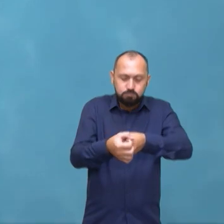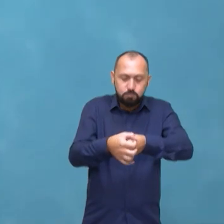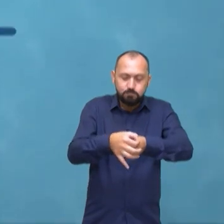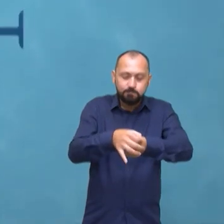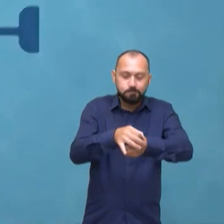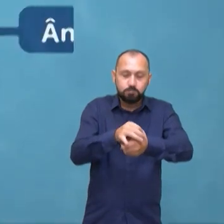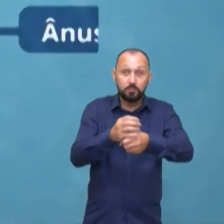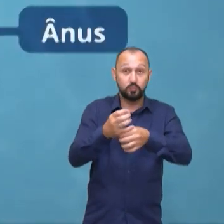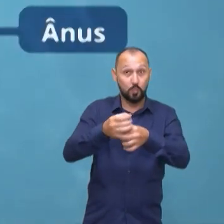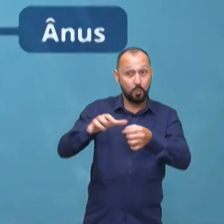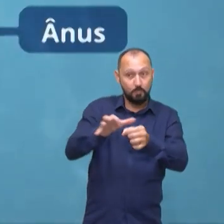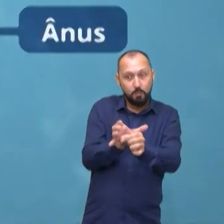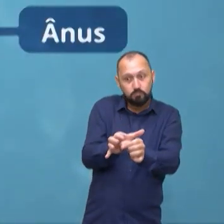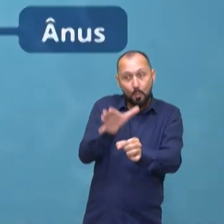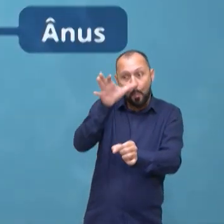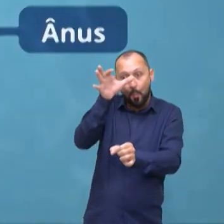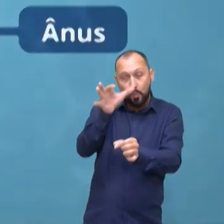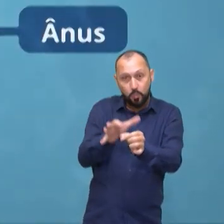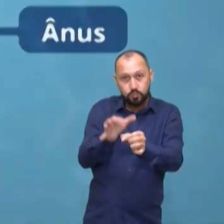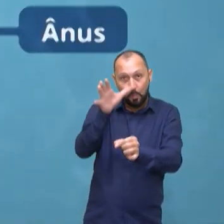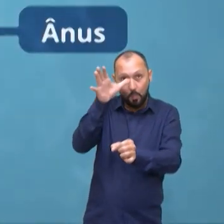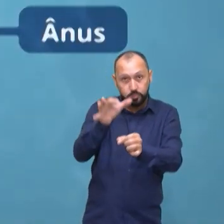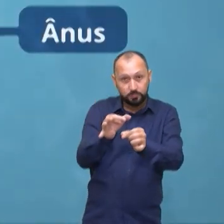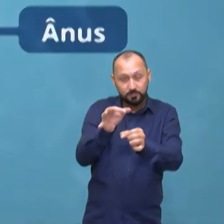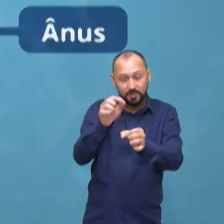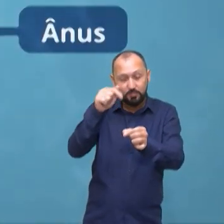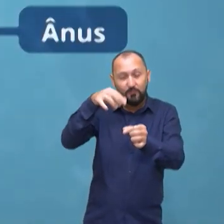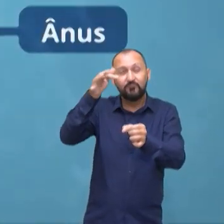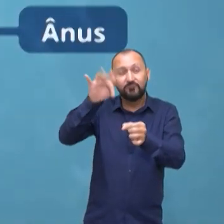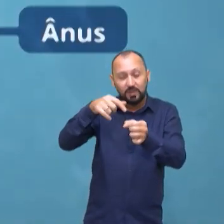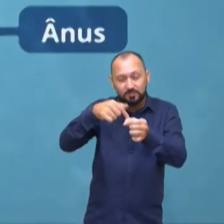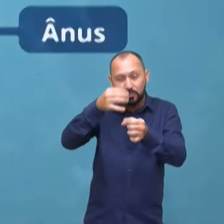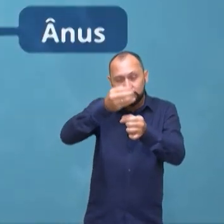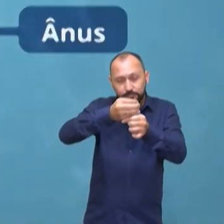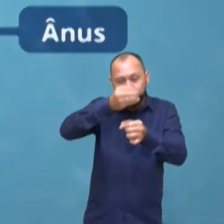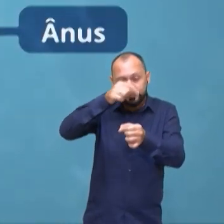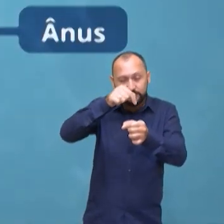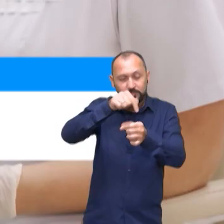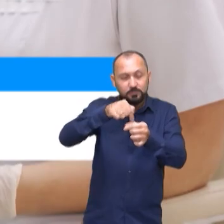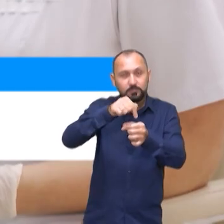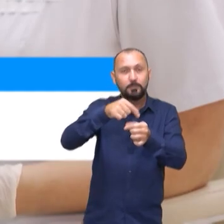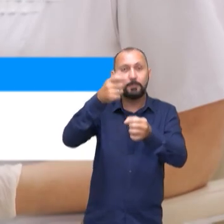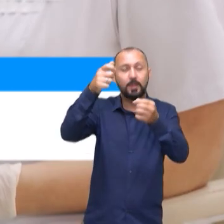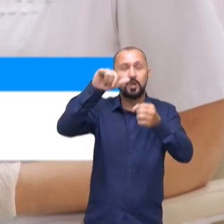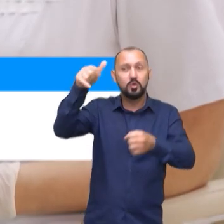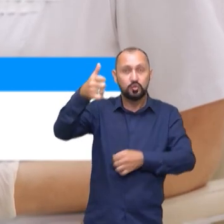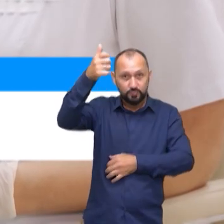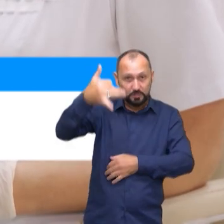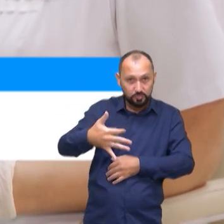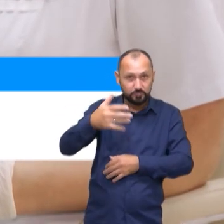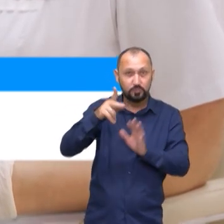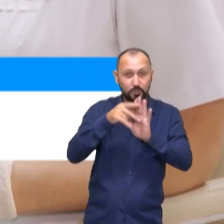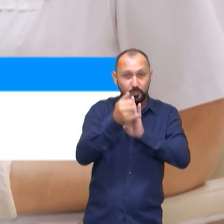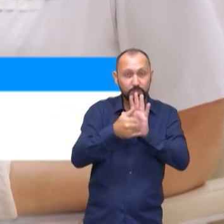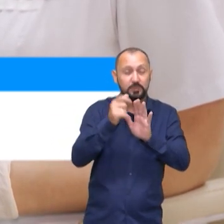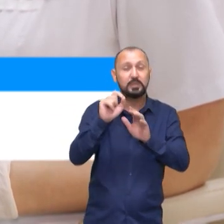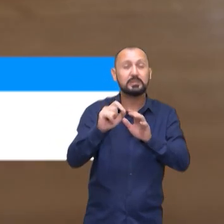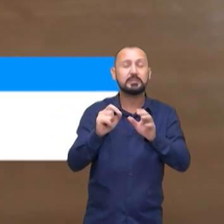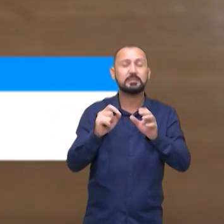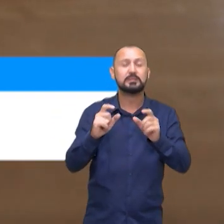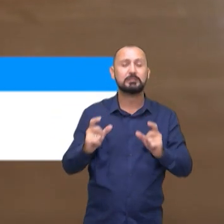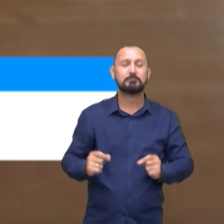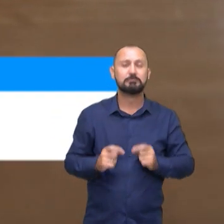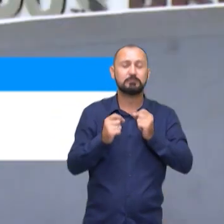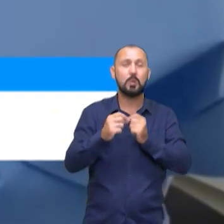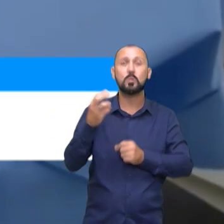que se desenvolve no intestino grosso, o cólon, em sua porção final, o reto. Conforme a justificativa do projeto, esse